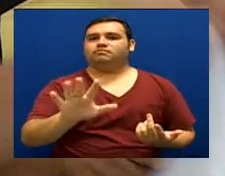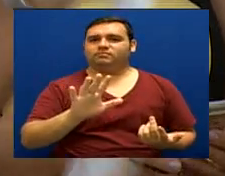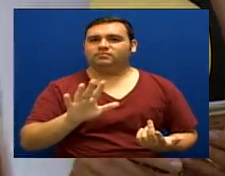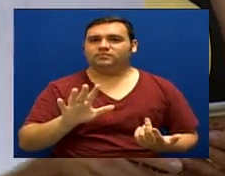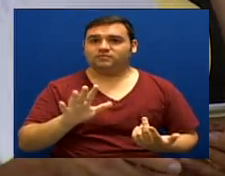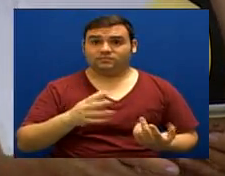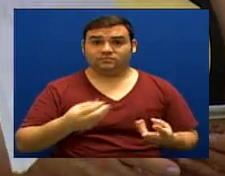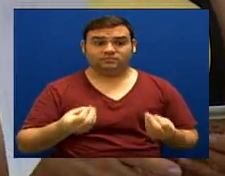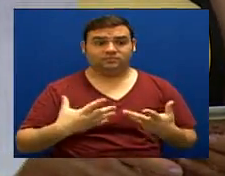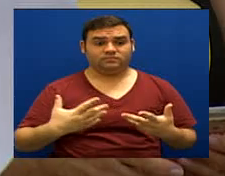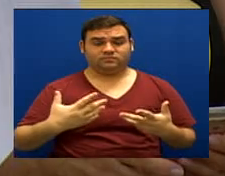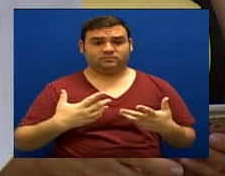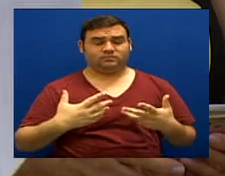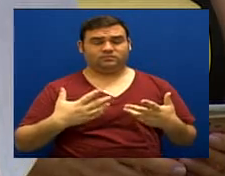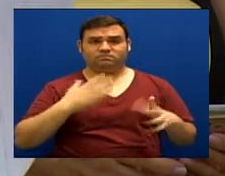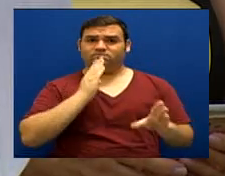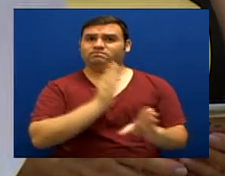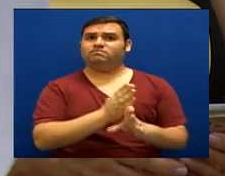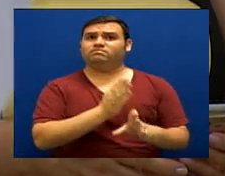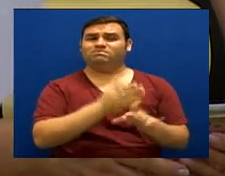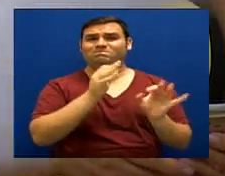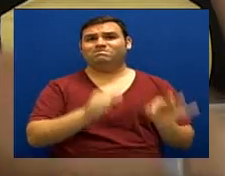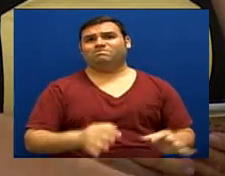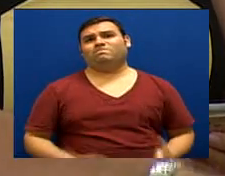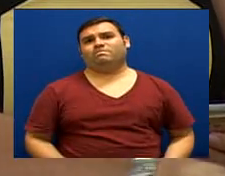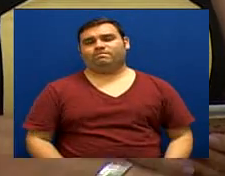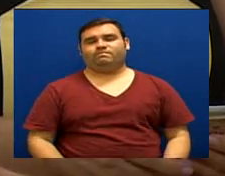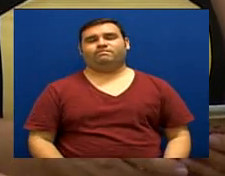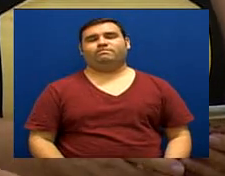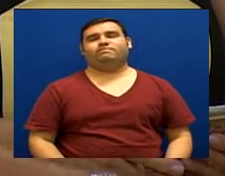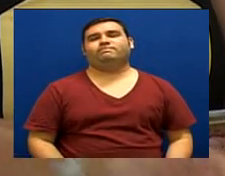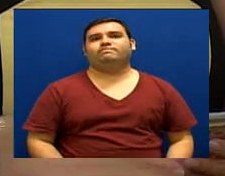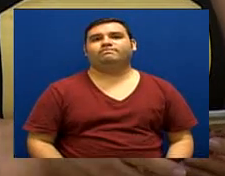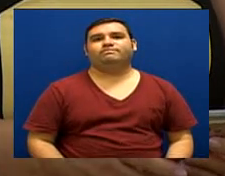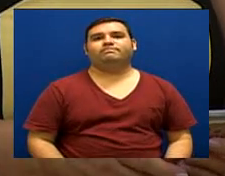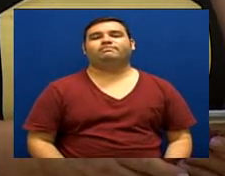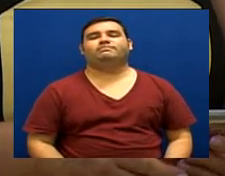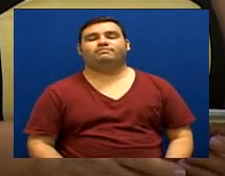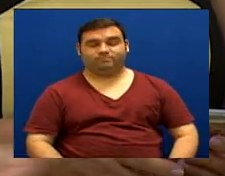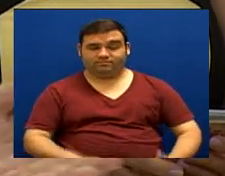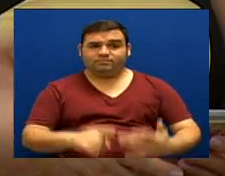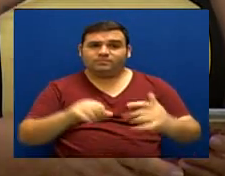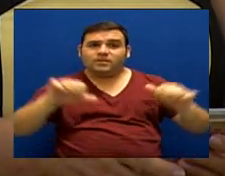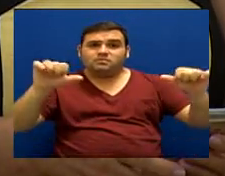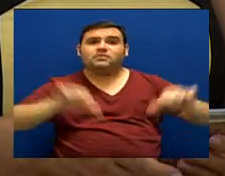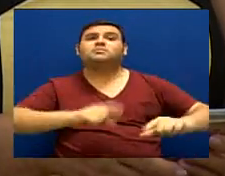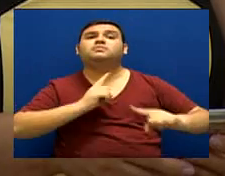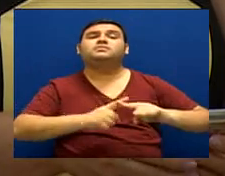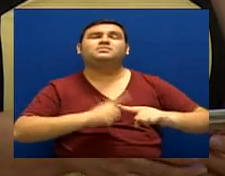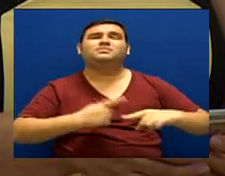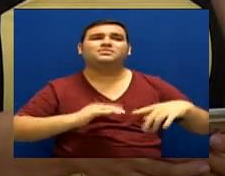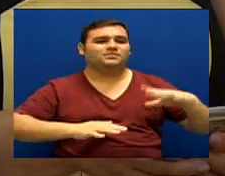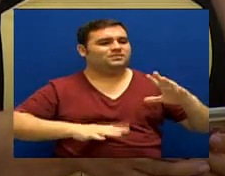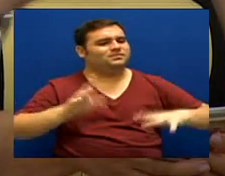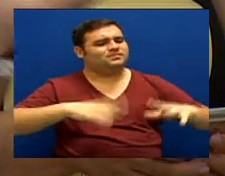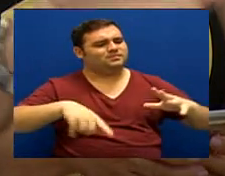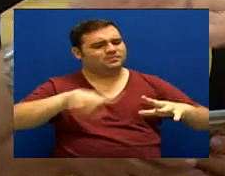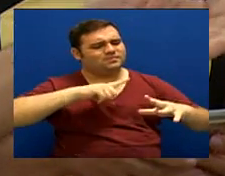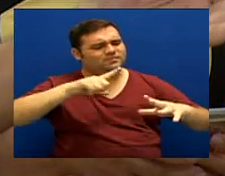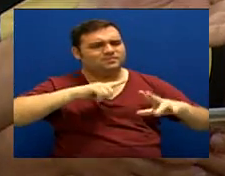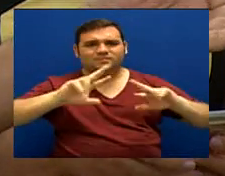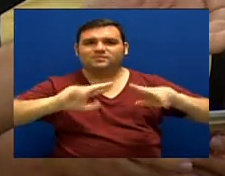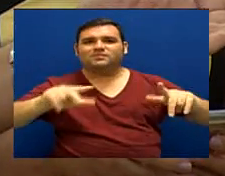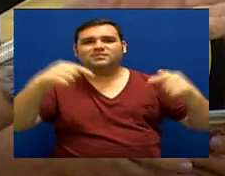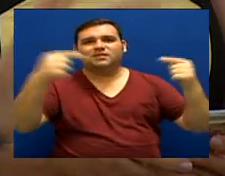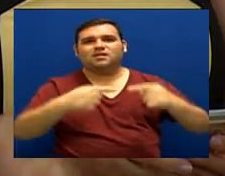foram passadas por escrito e e e é pior do que temos aí tem diferença em relação